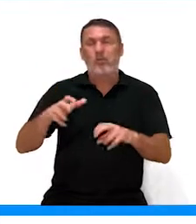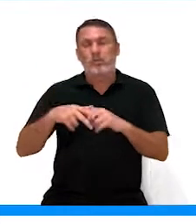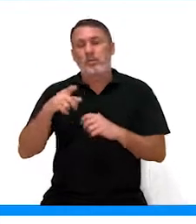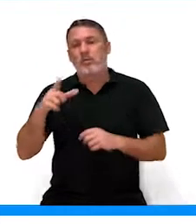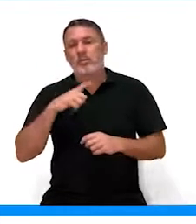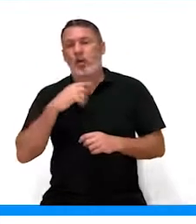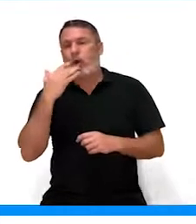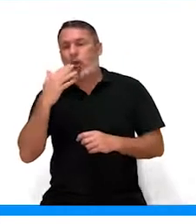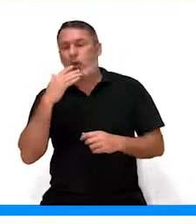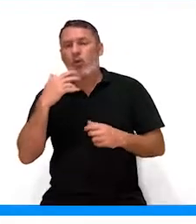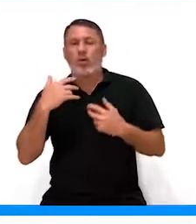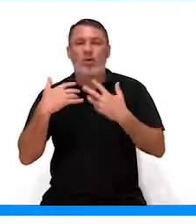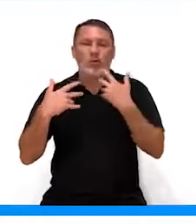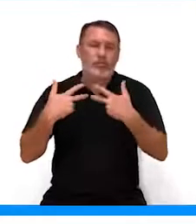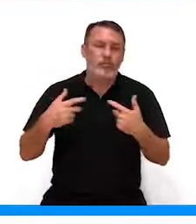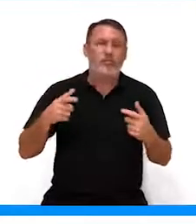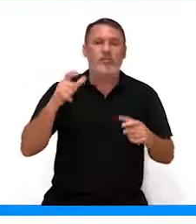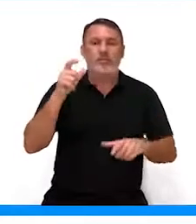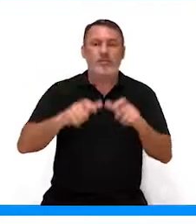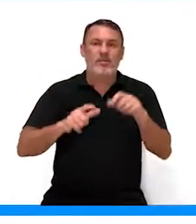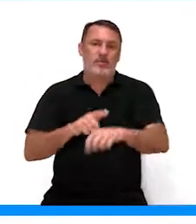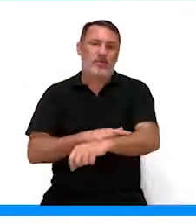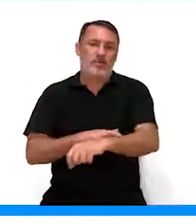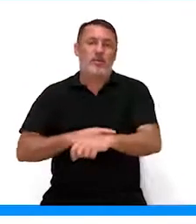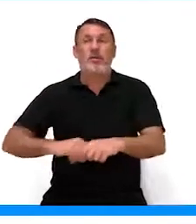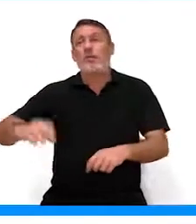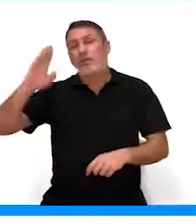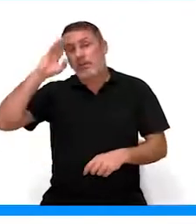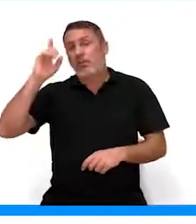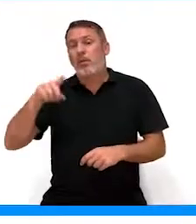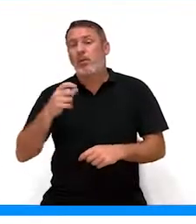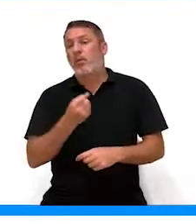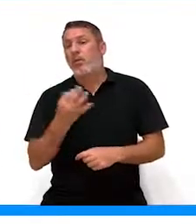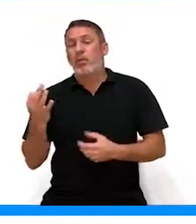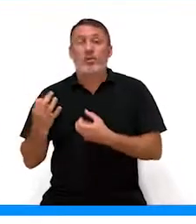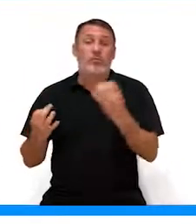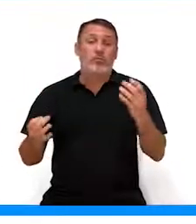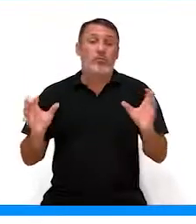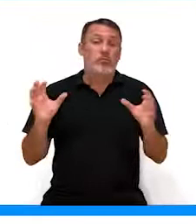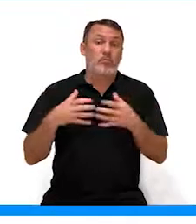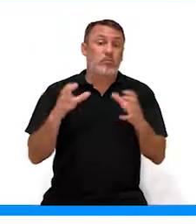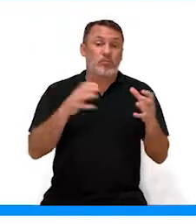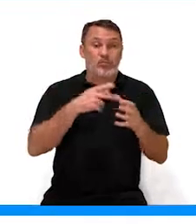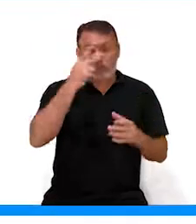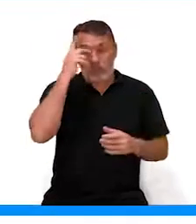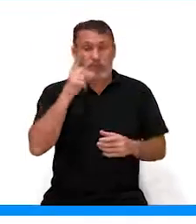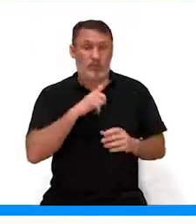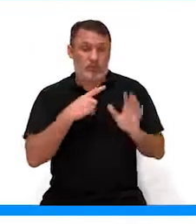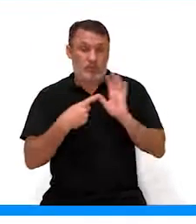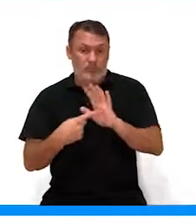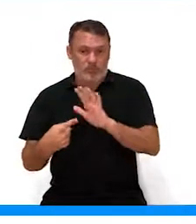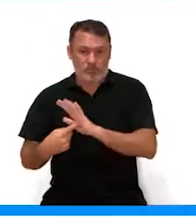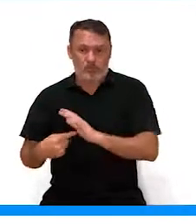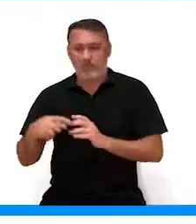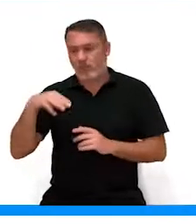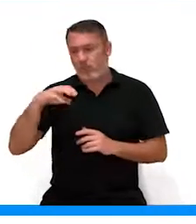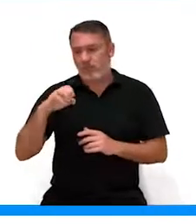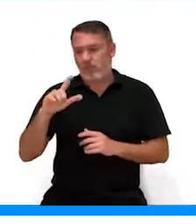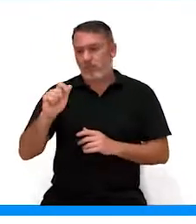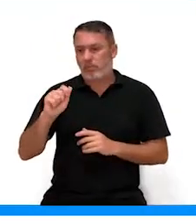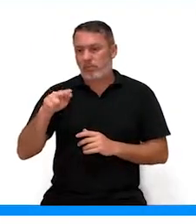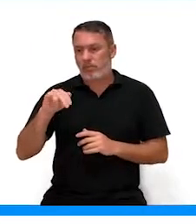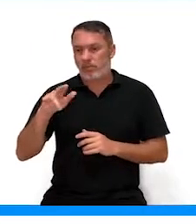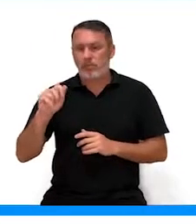nas pessoas, e isso que vai determinar a coloração da pele. Então, o que vai determinar é a quantidade de melanina que a